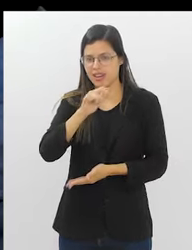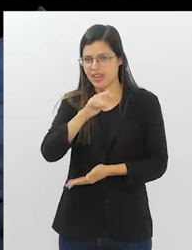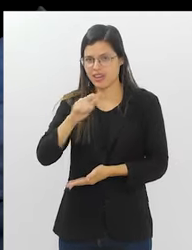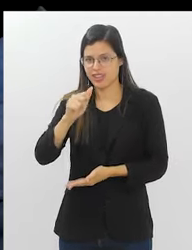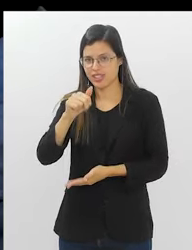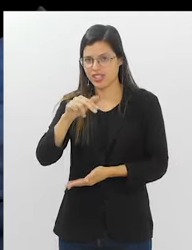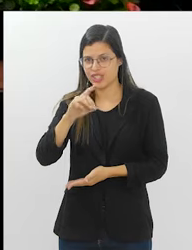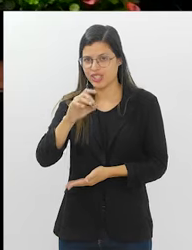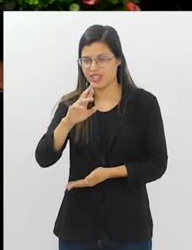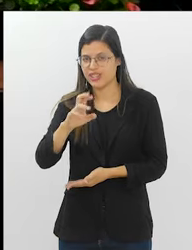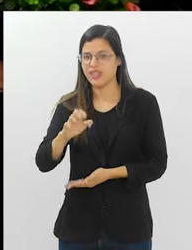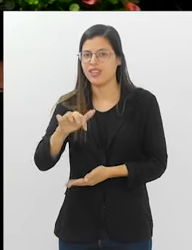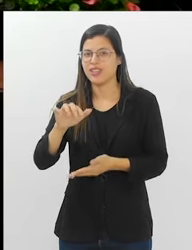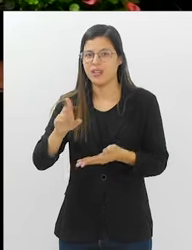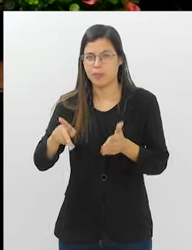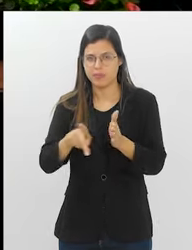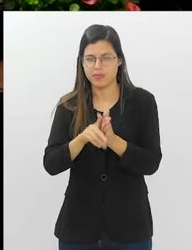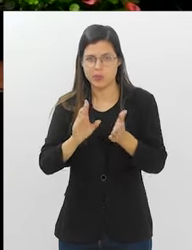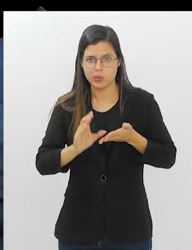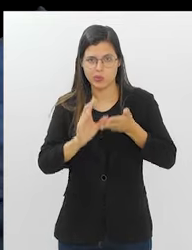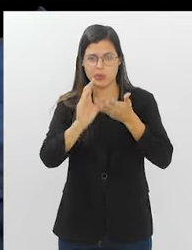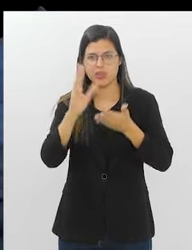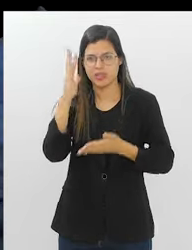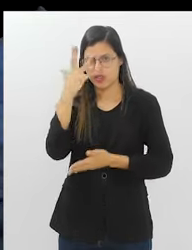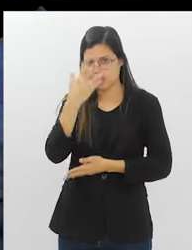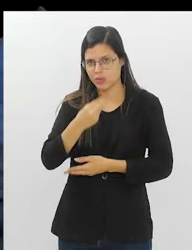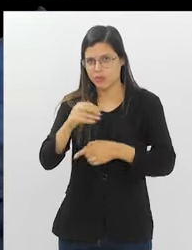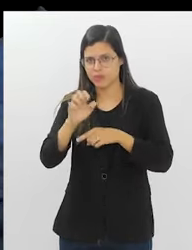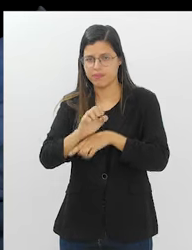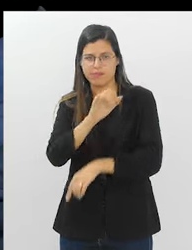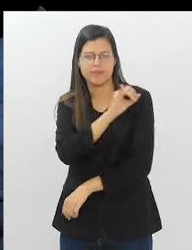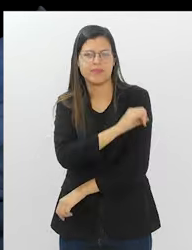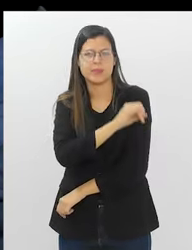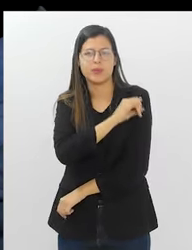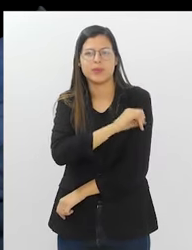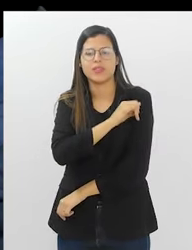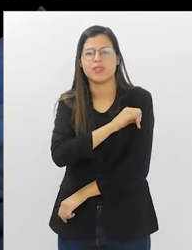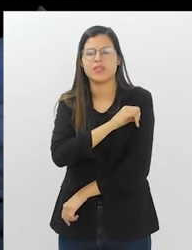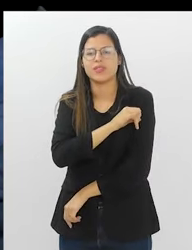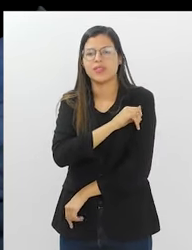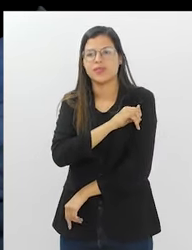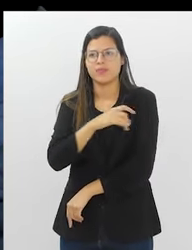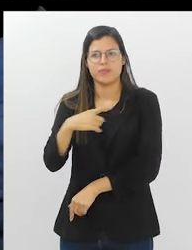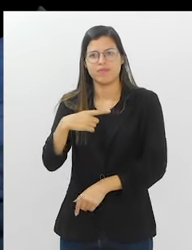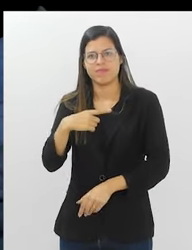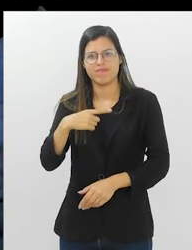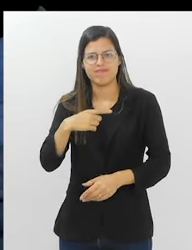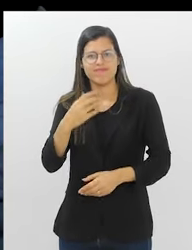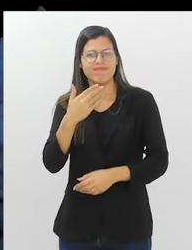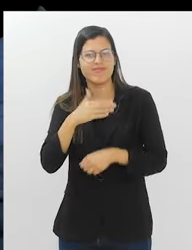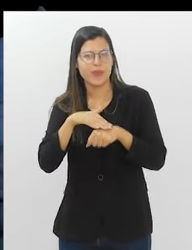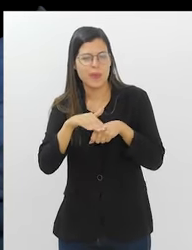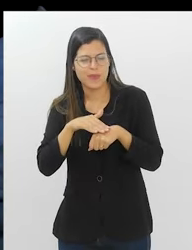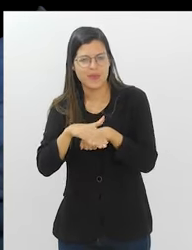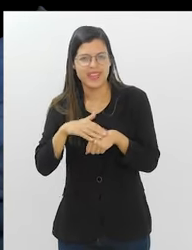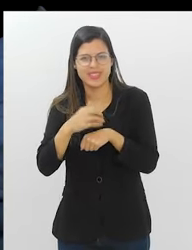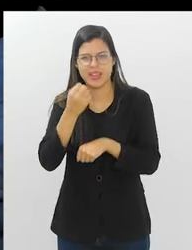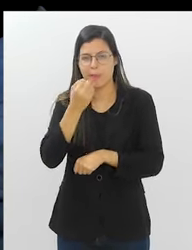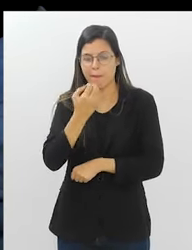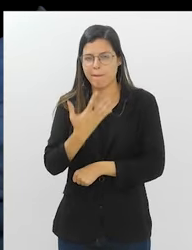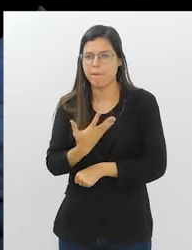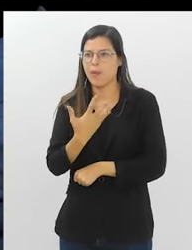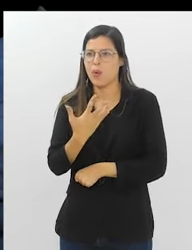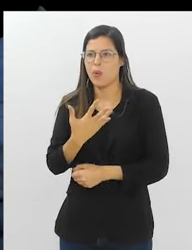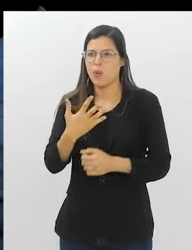o Alexandre Pereira, que é do Conselho Espírita do Estado do Rio de Janeiro, e tivemos uma boa